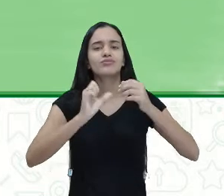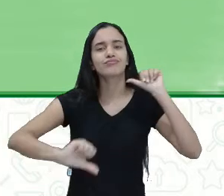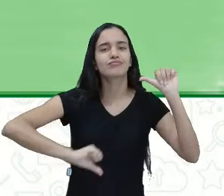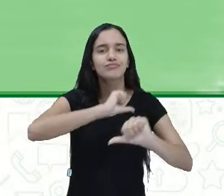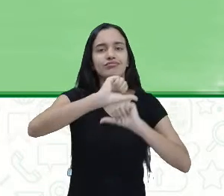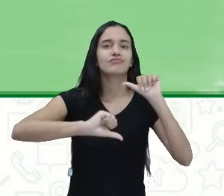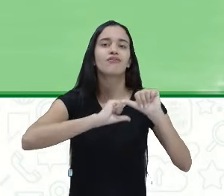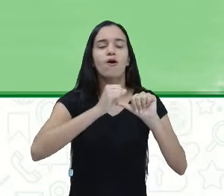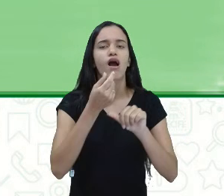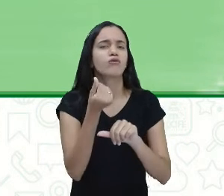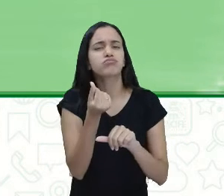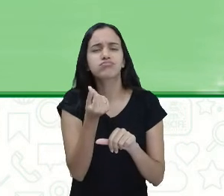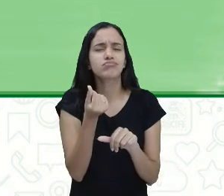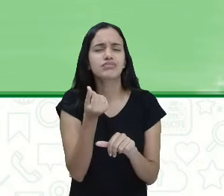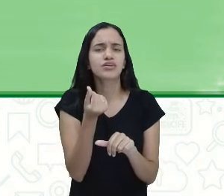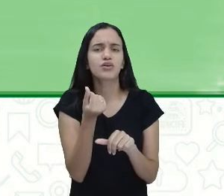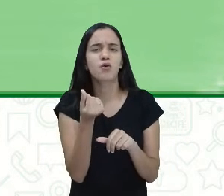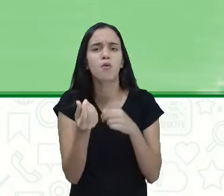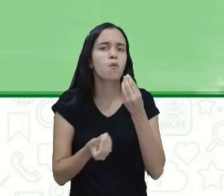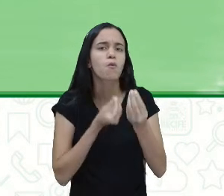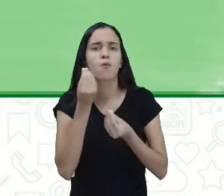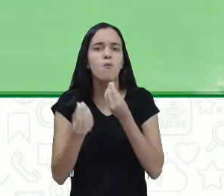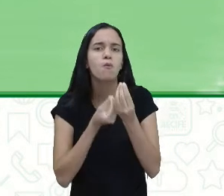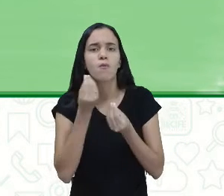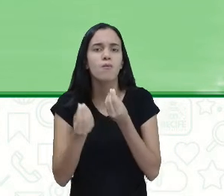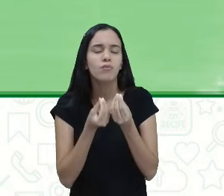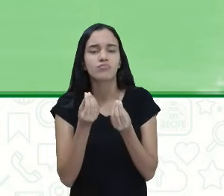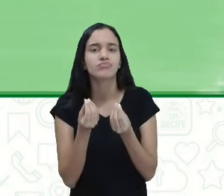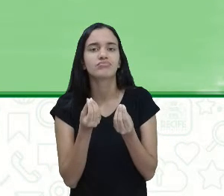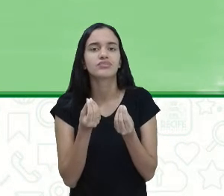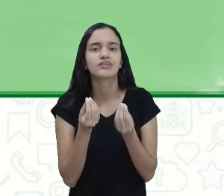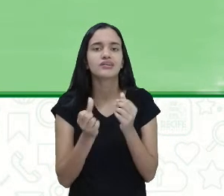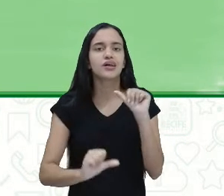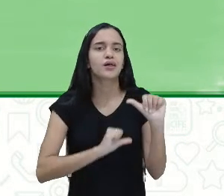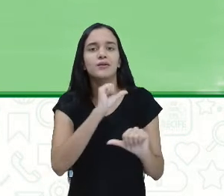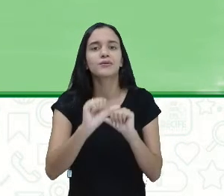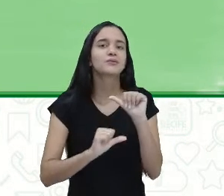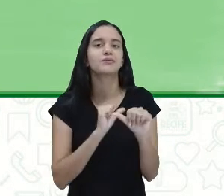trocar esse dinheiro. Como é que a gente faria para trocar